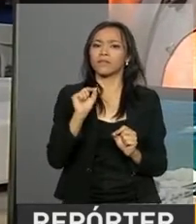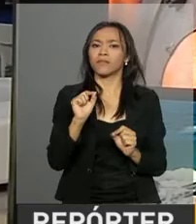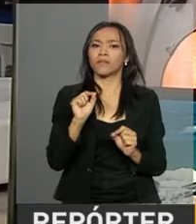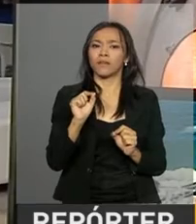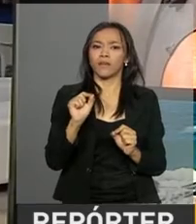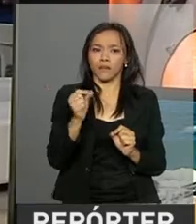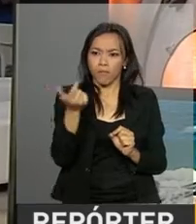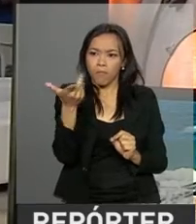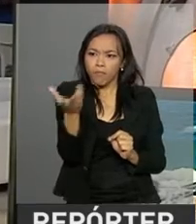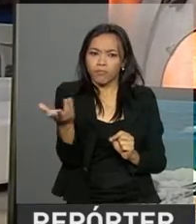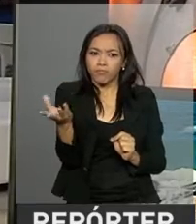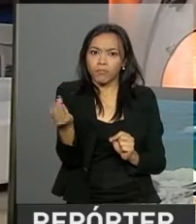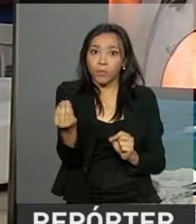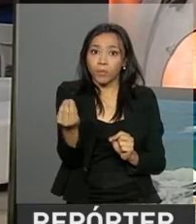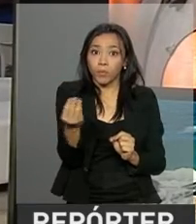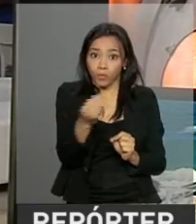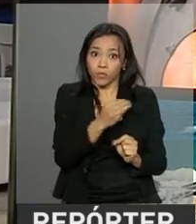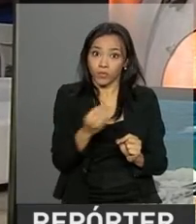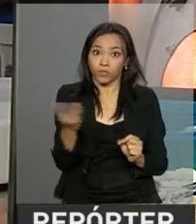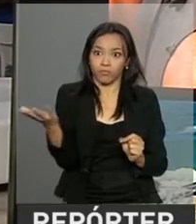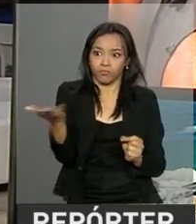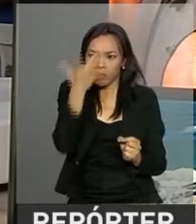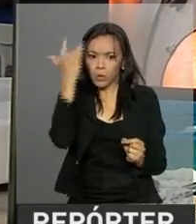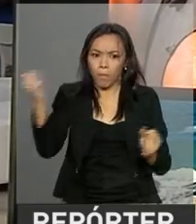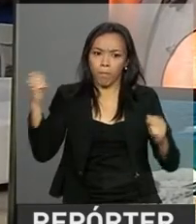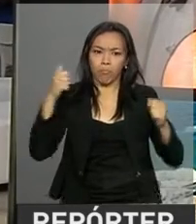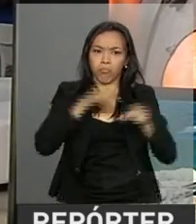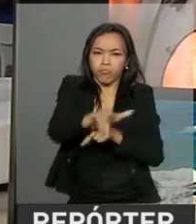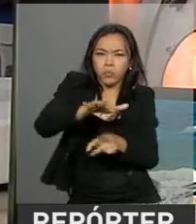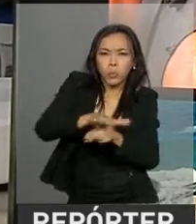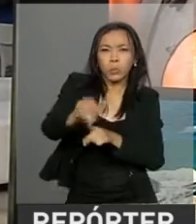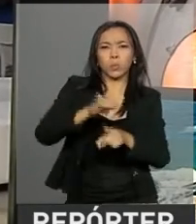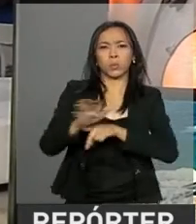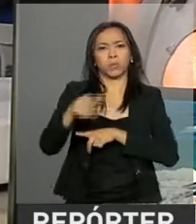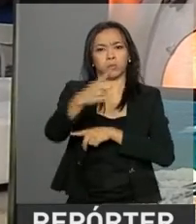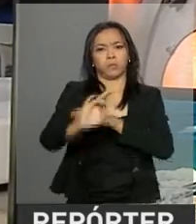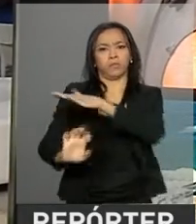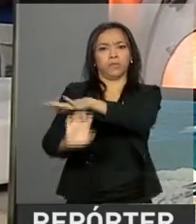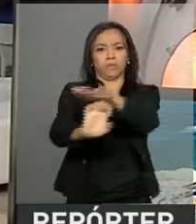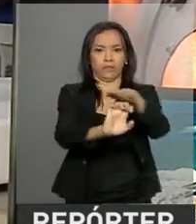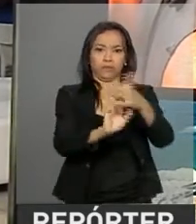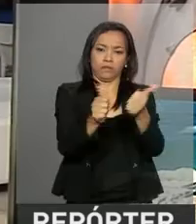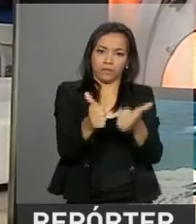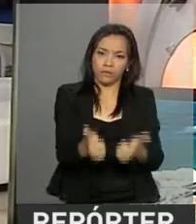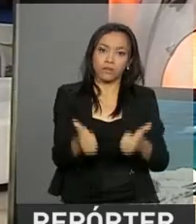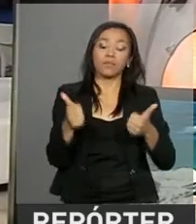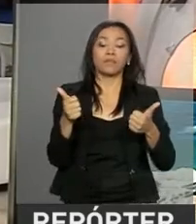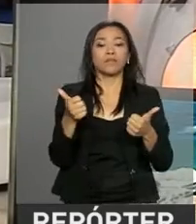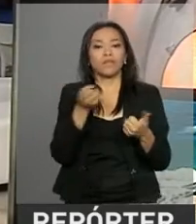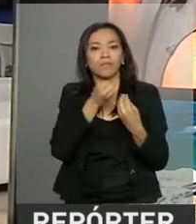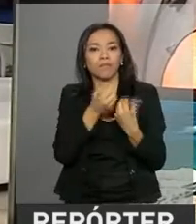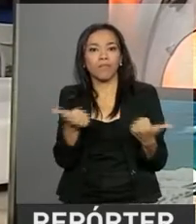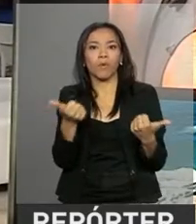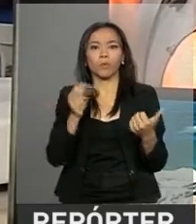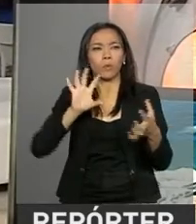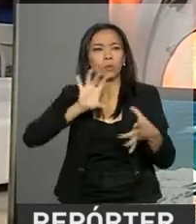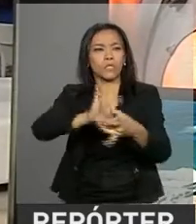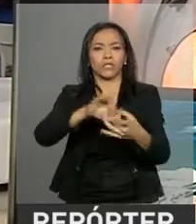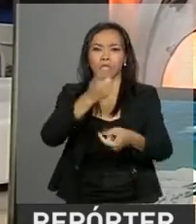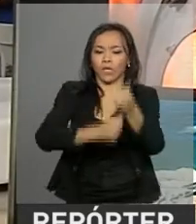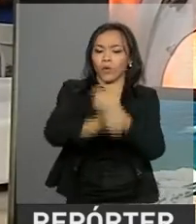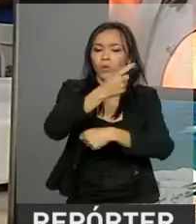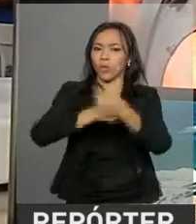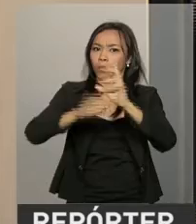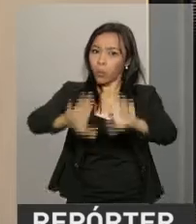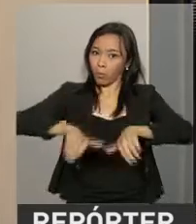demanda adequada para a oferta. E aí sim, quando a gente tiver uma boa ocupação com esse novo cenário econômico, a gente buscar